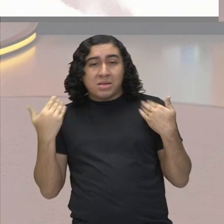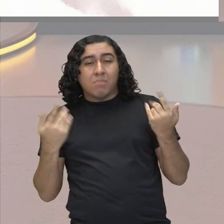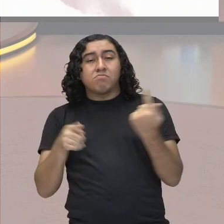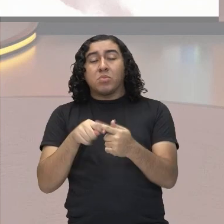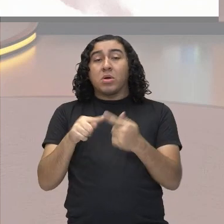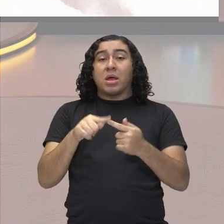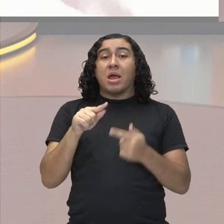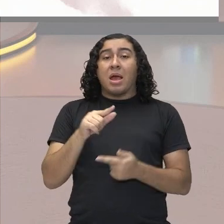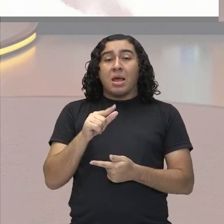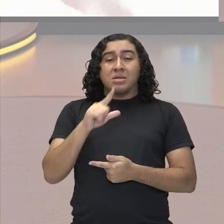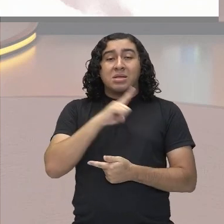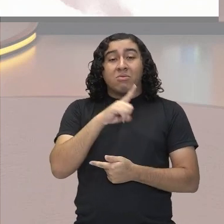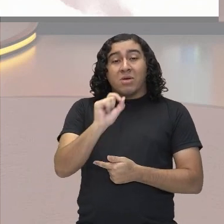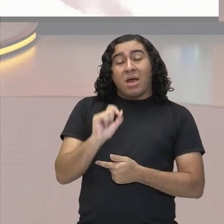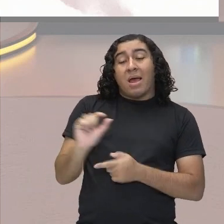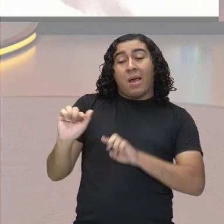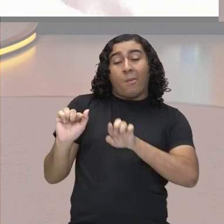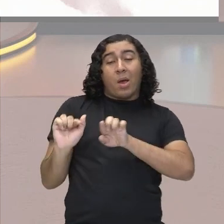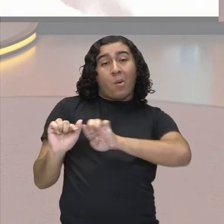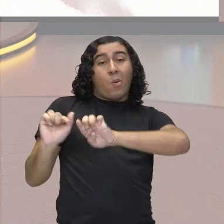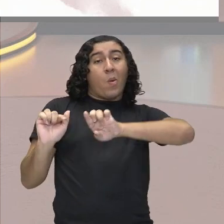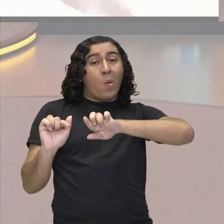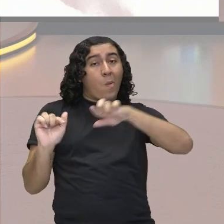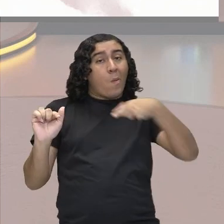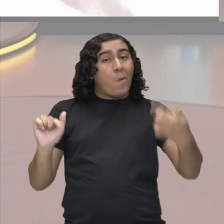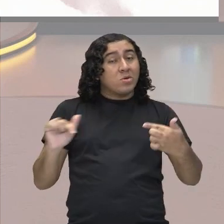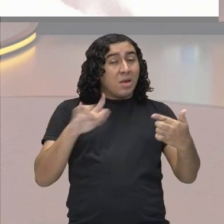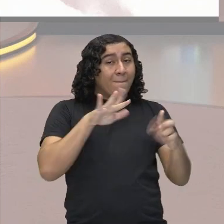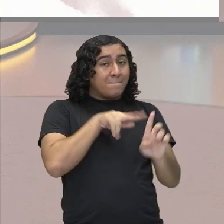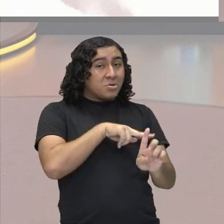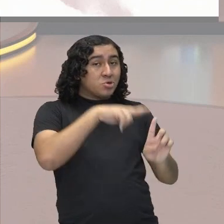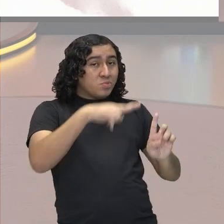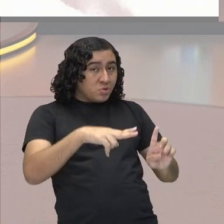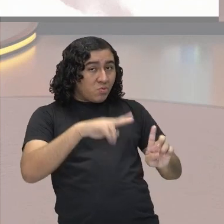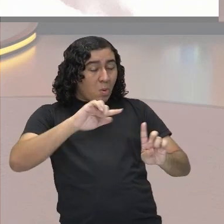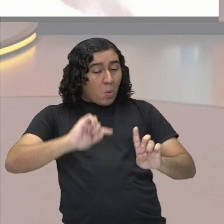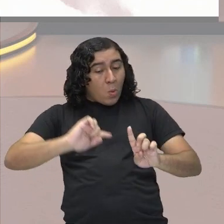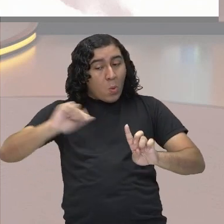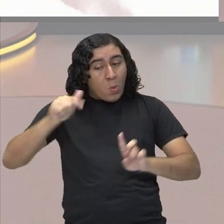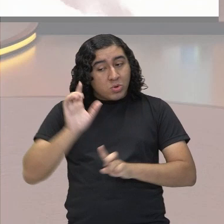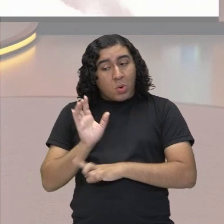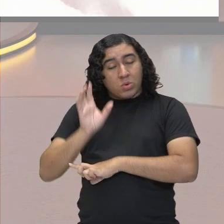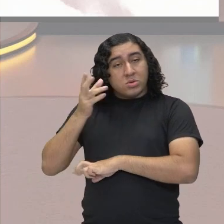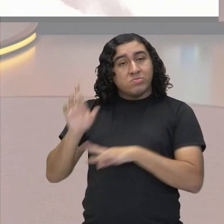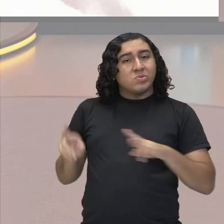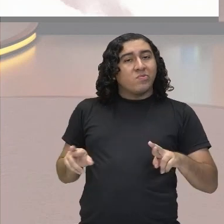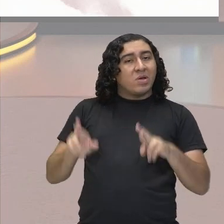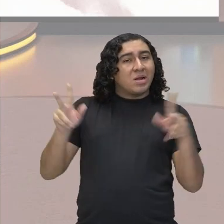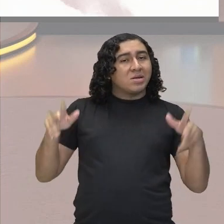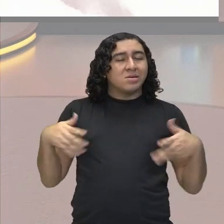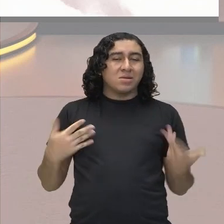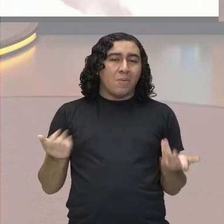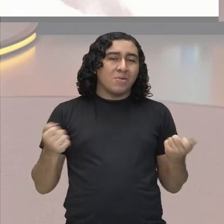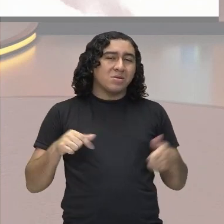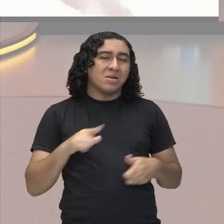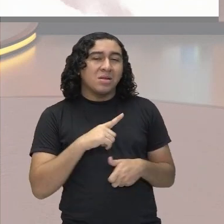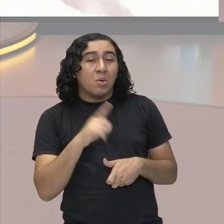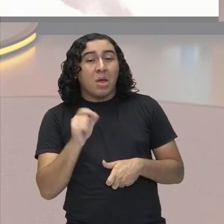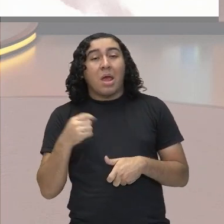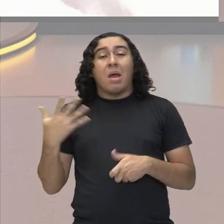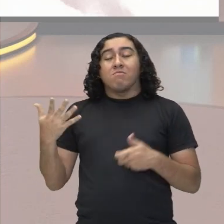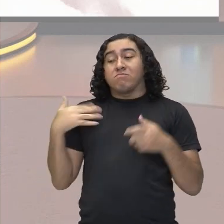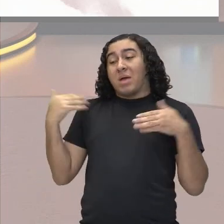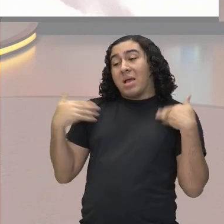realmente fogem de uma determinada situação, né? Fogem de uma determinada situação, então eu vou ter que me aventurar porque eu